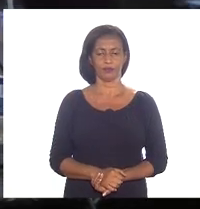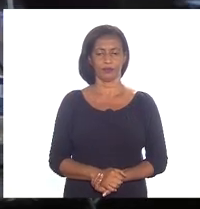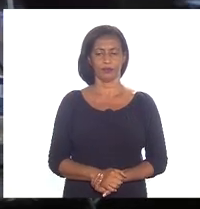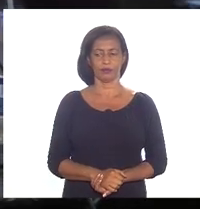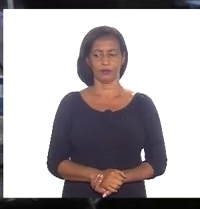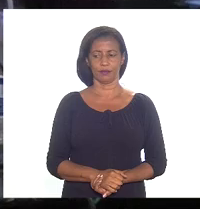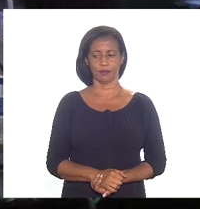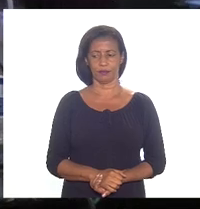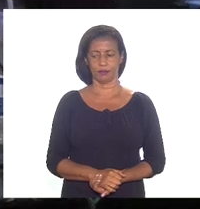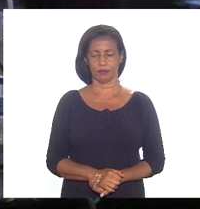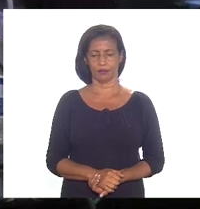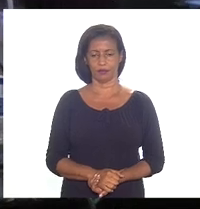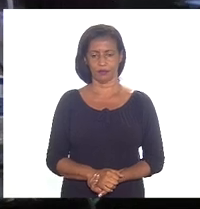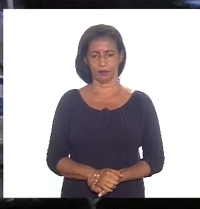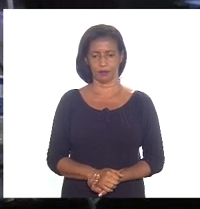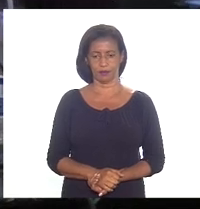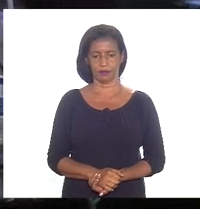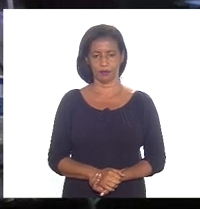Obrigada.